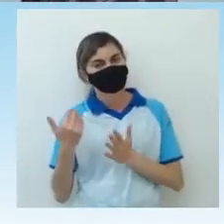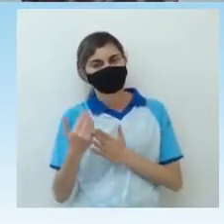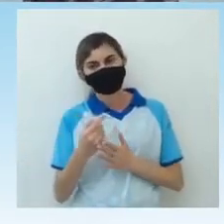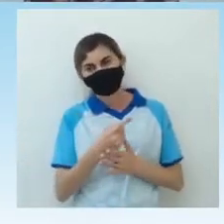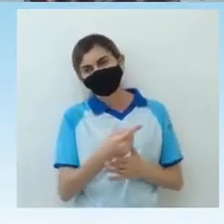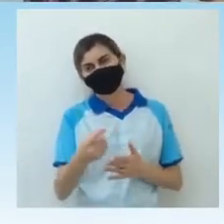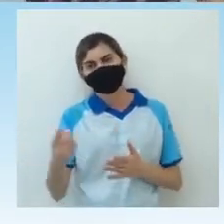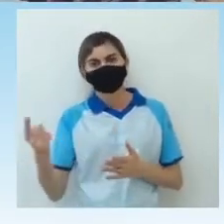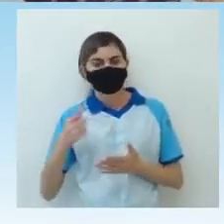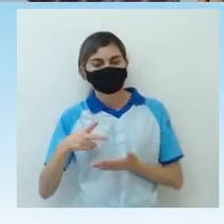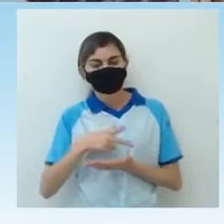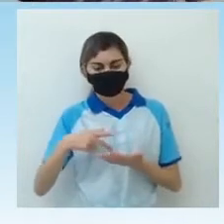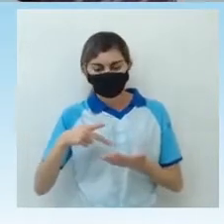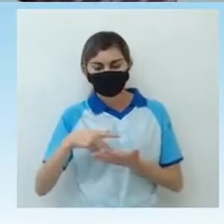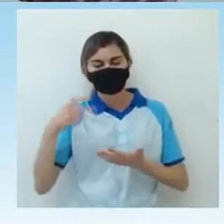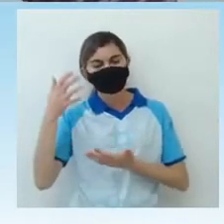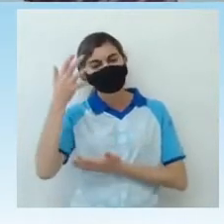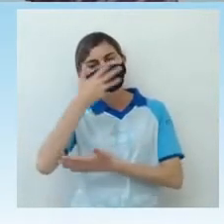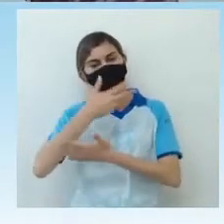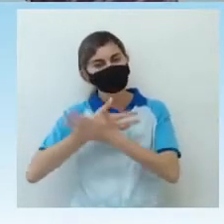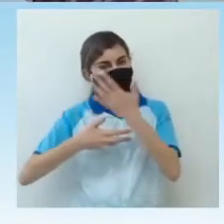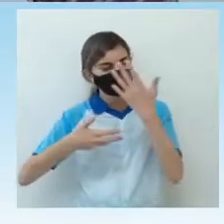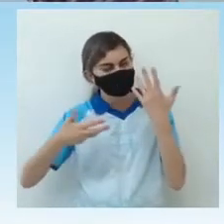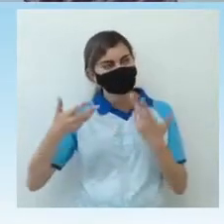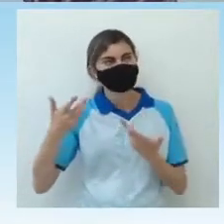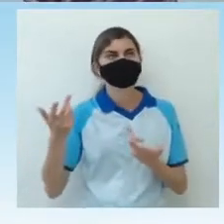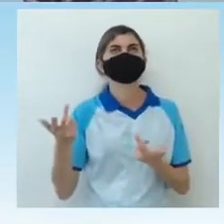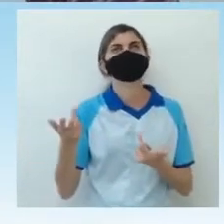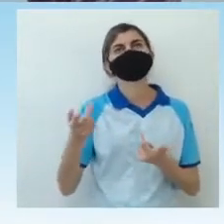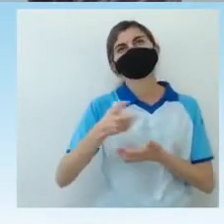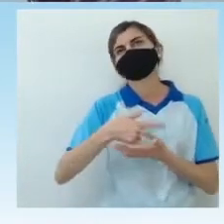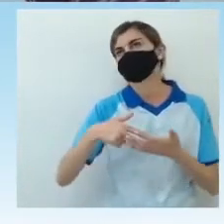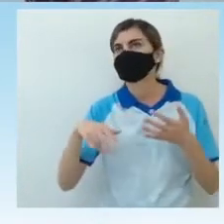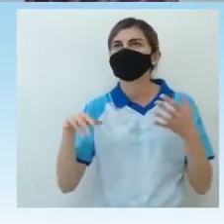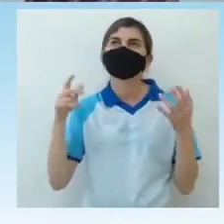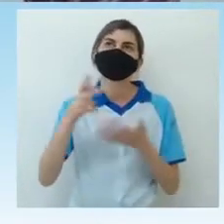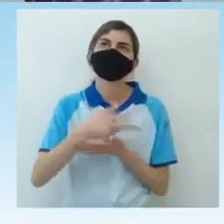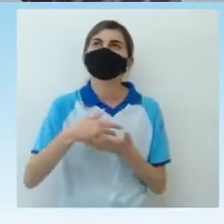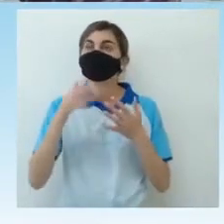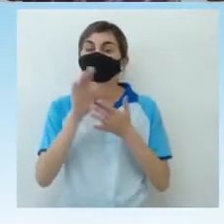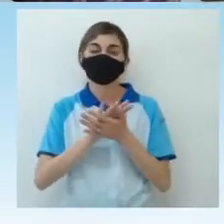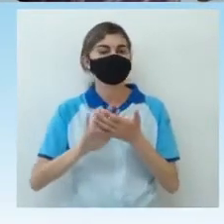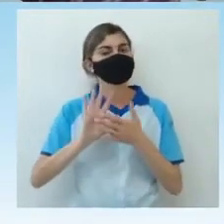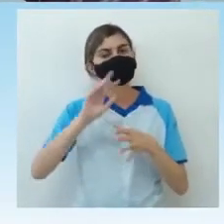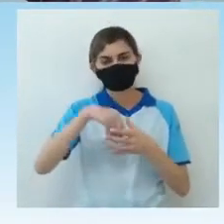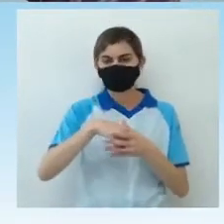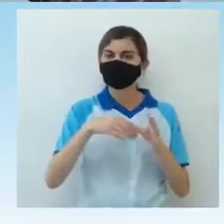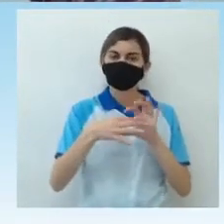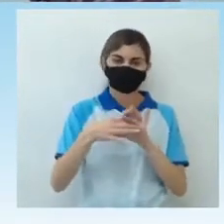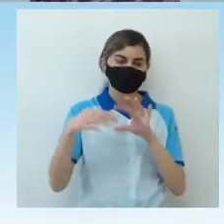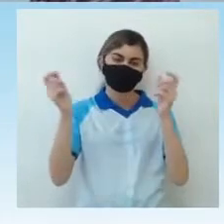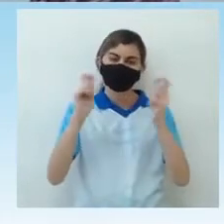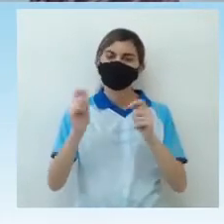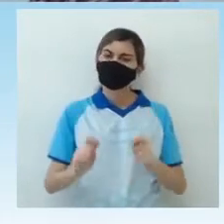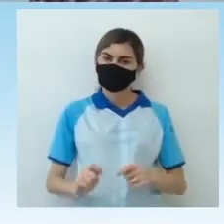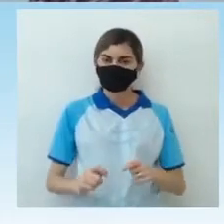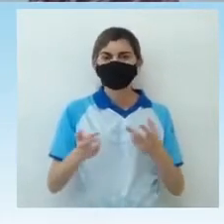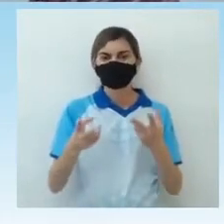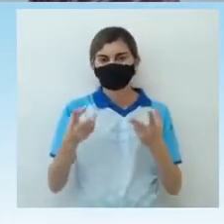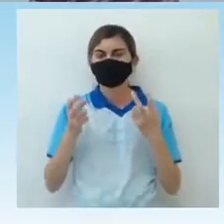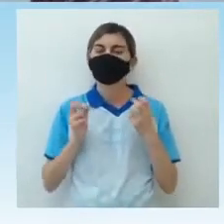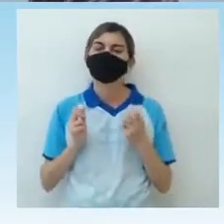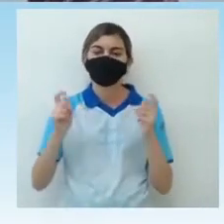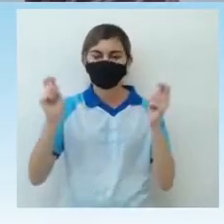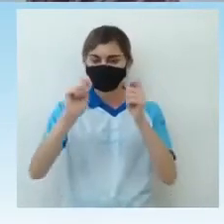você dance, que você cante, que você nem dance, nem cante, nem atue, mas está dentro desse contexto artístico, você já percebeu